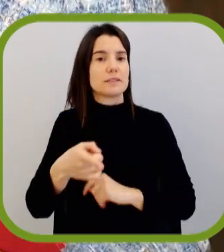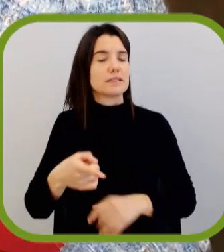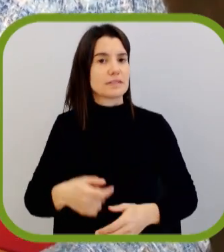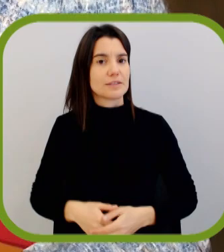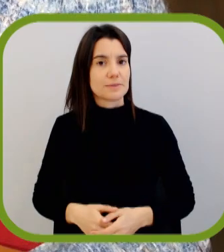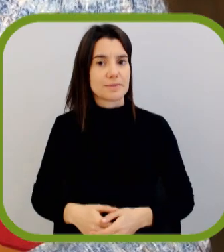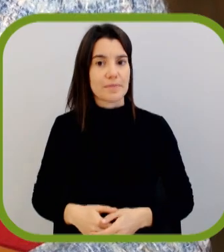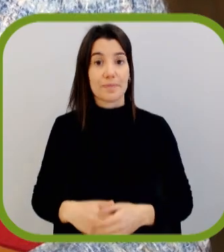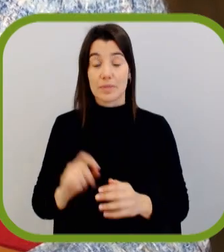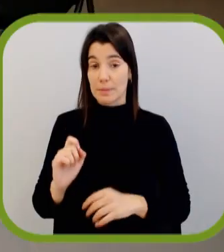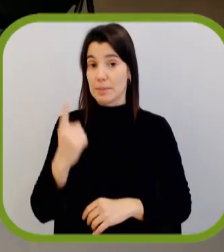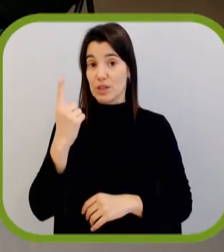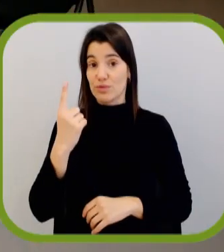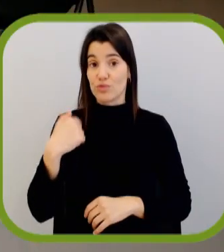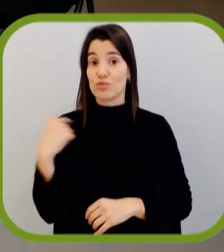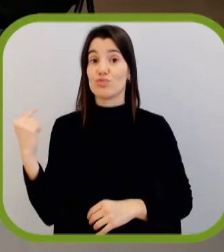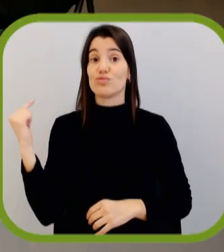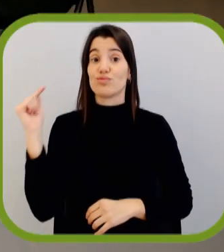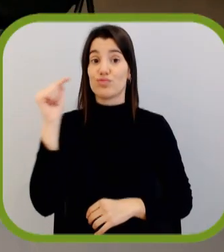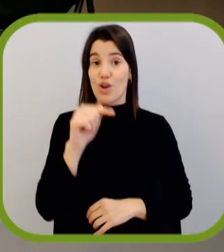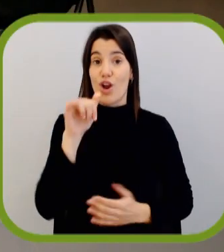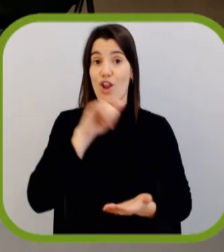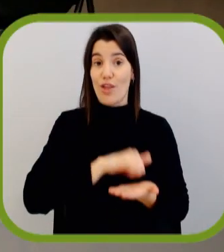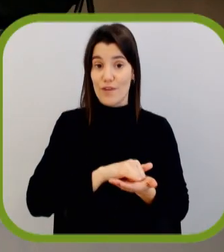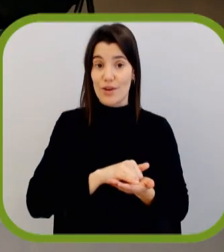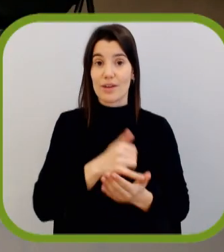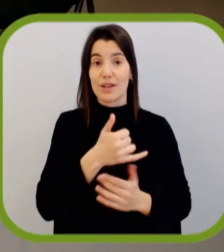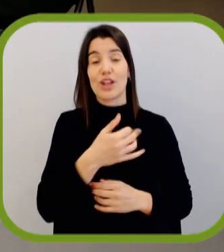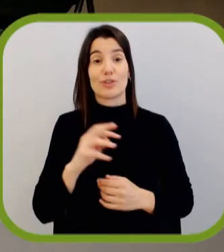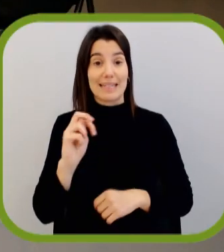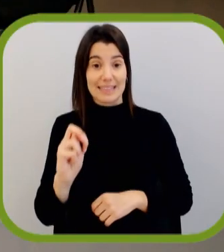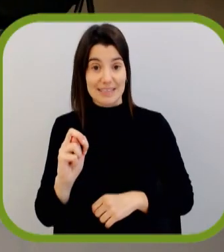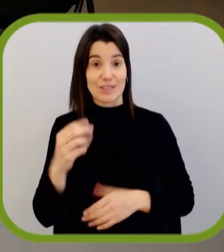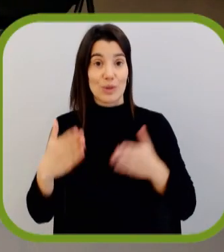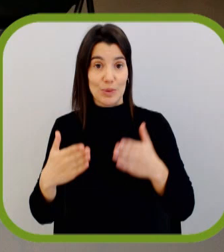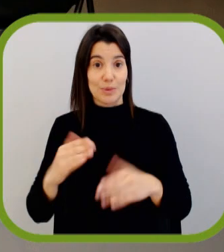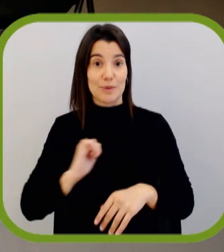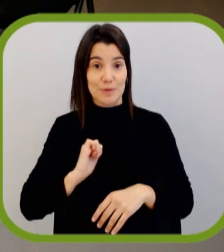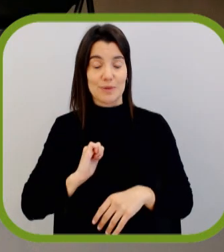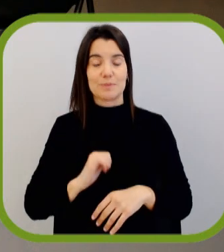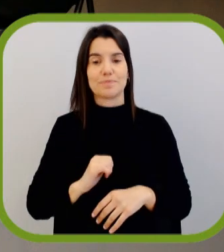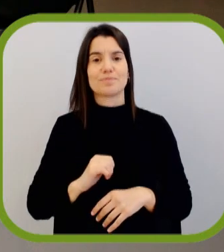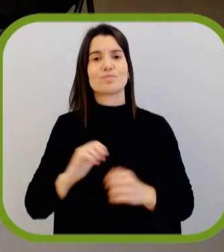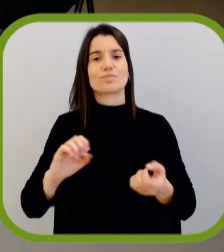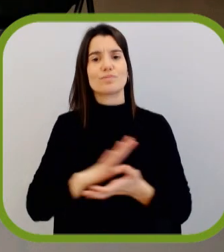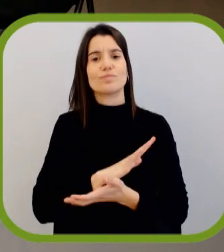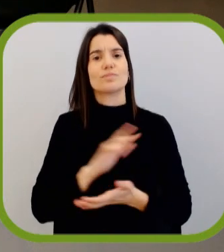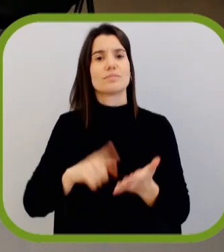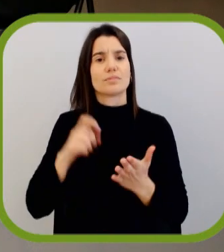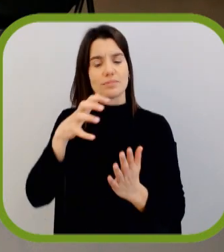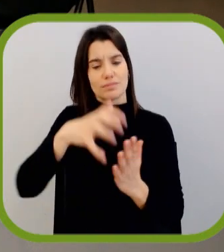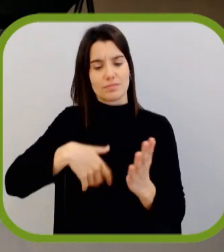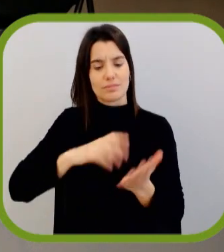seu objetivo? Quando eu fui a primeira vez a Nova Iorque com os meus robôs em 2003, com os outros, saiu um artigo num